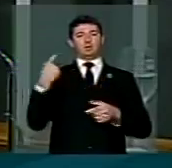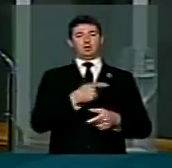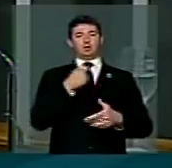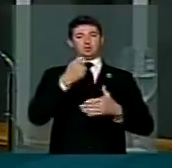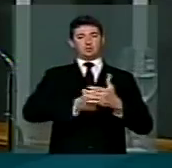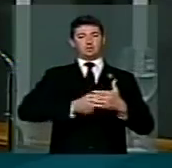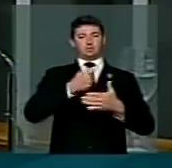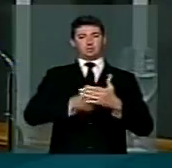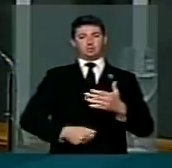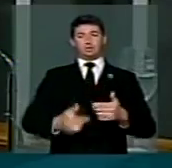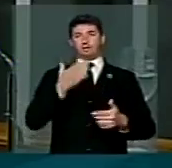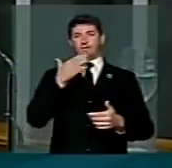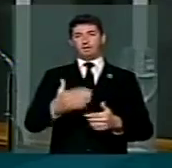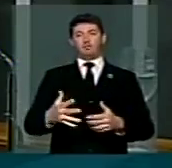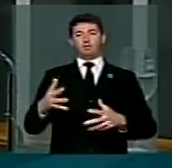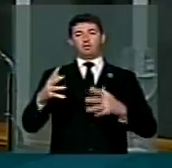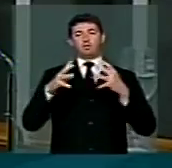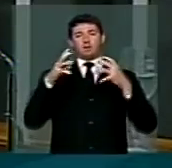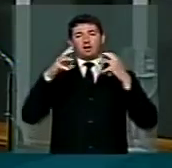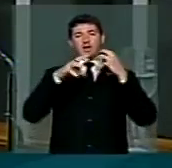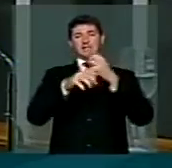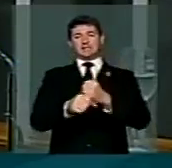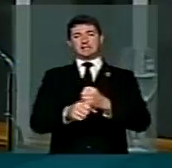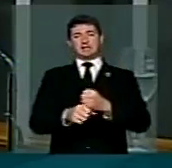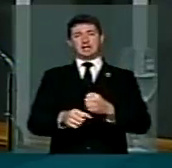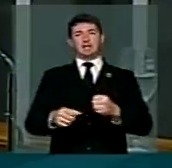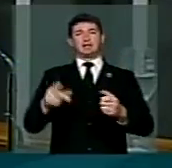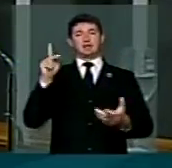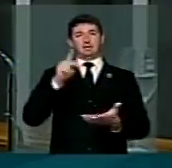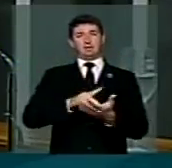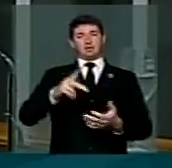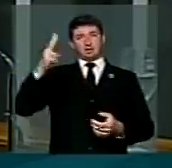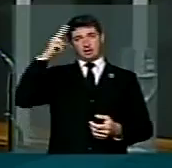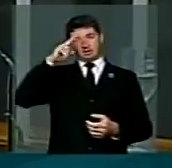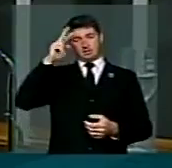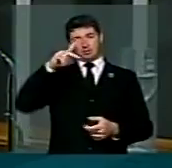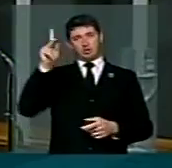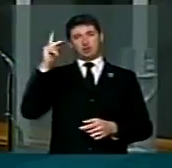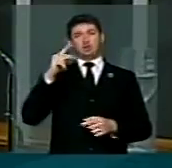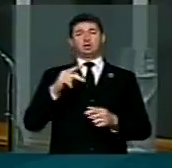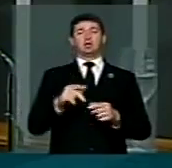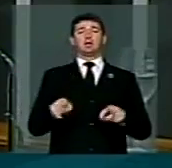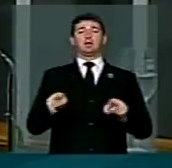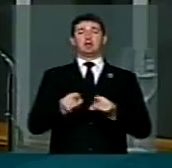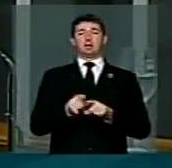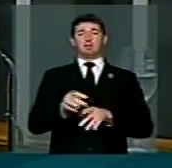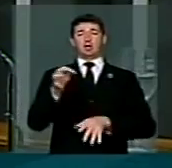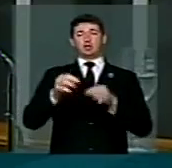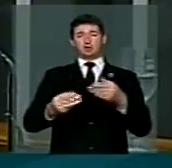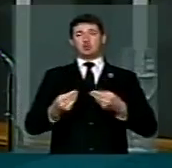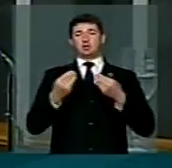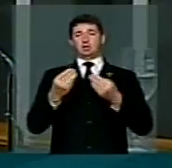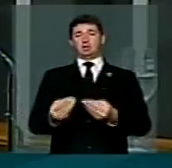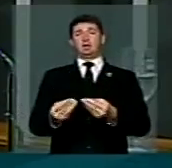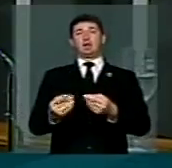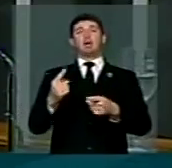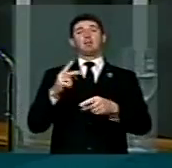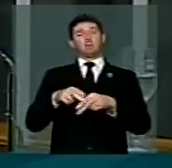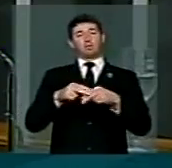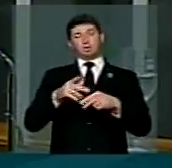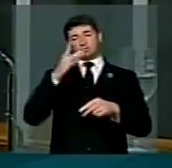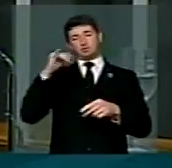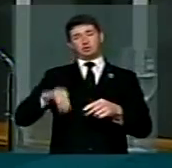luta pelo resgate da memória e da verdade histórica e por justiça às vítimas do arbítrio e de